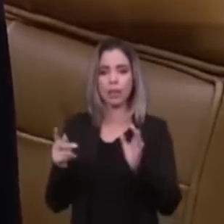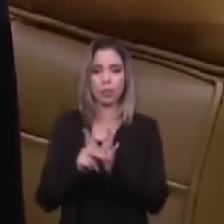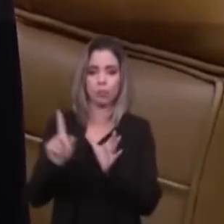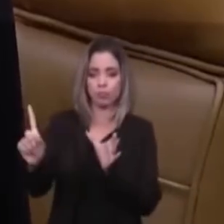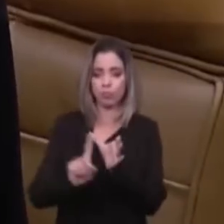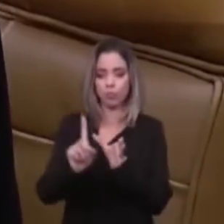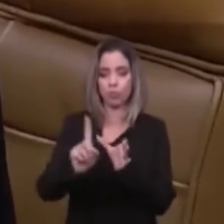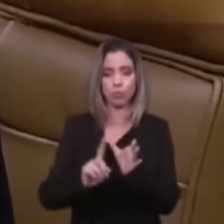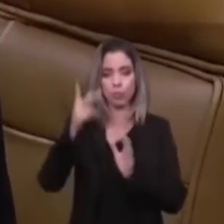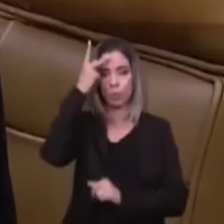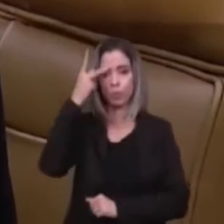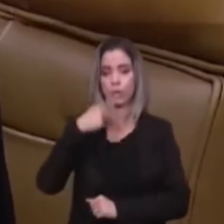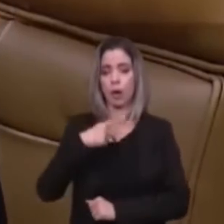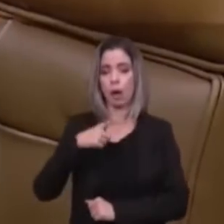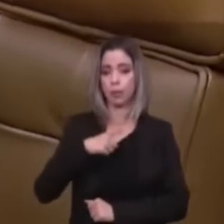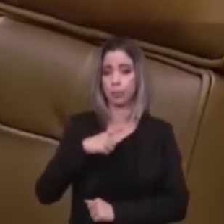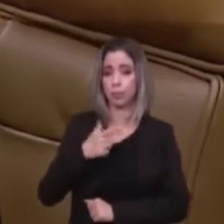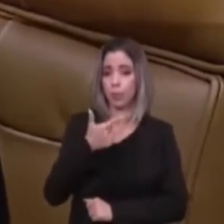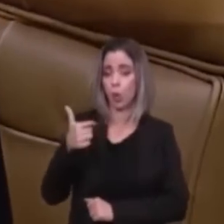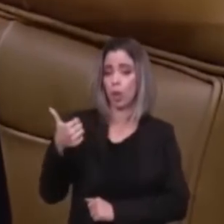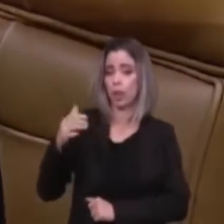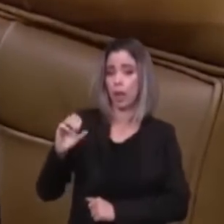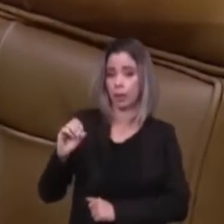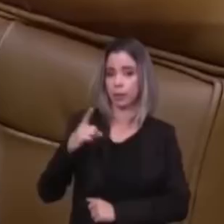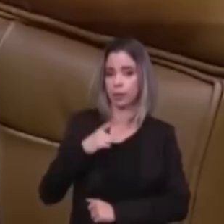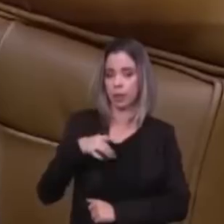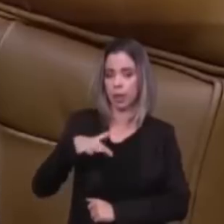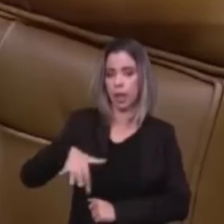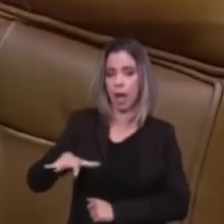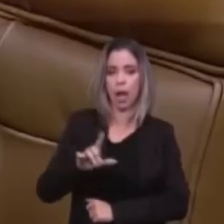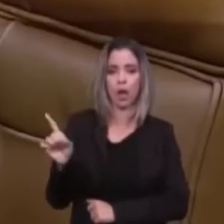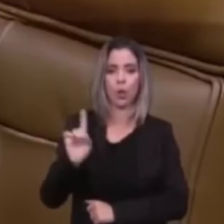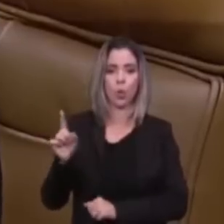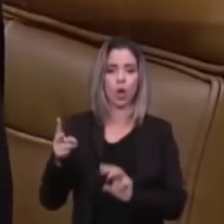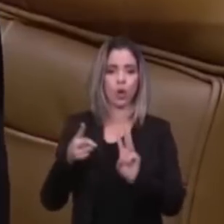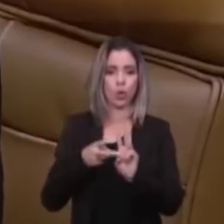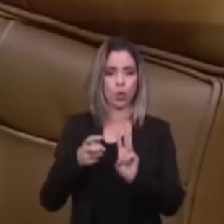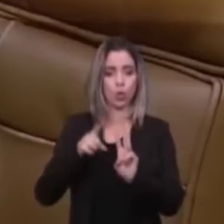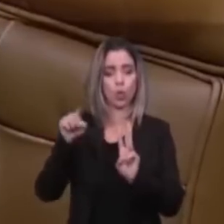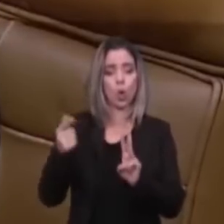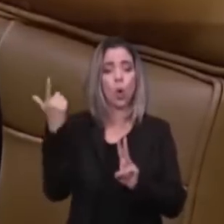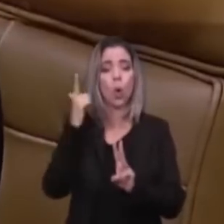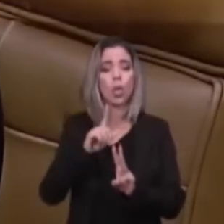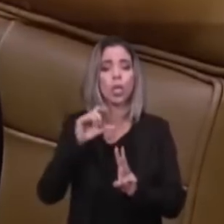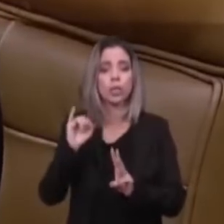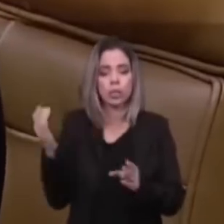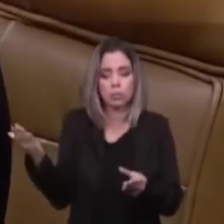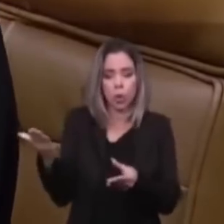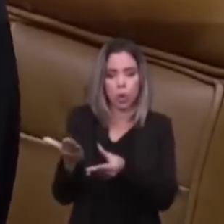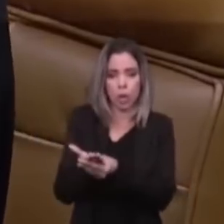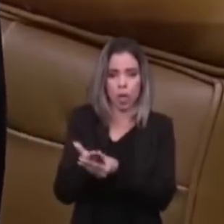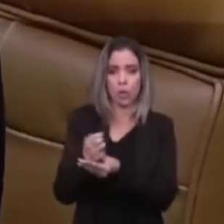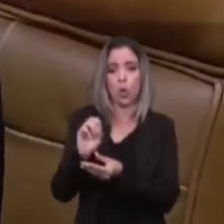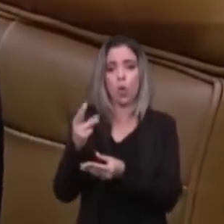10. A aferição da indenização a particular não indígena dá-se-á por meio de procedimento judicial